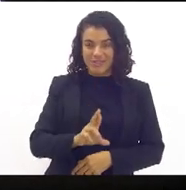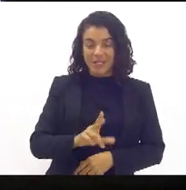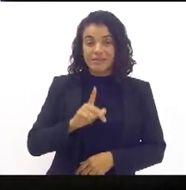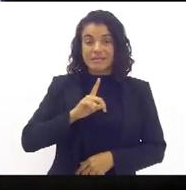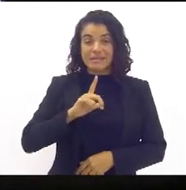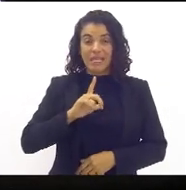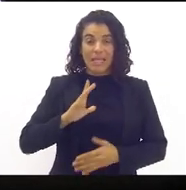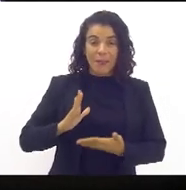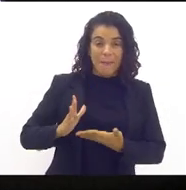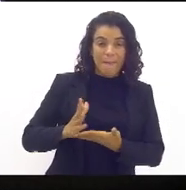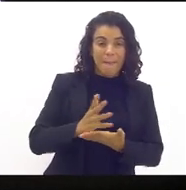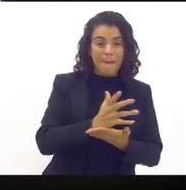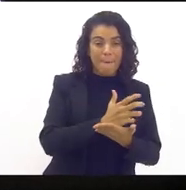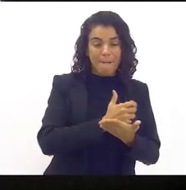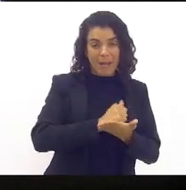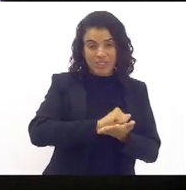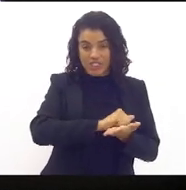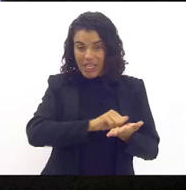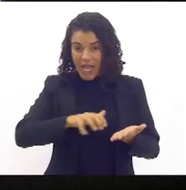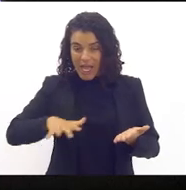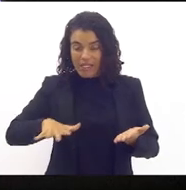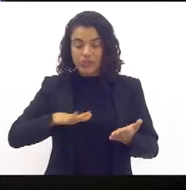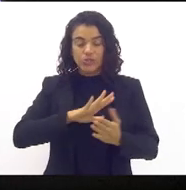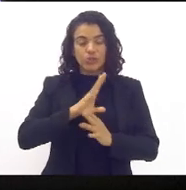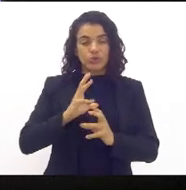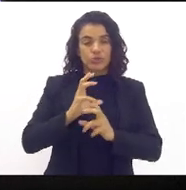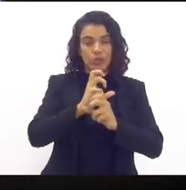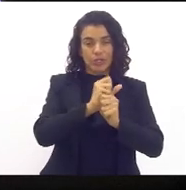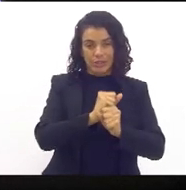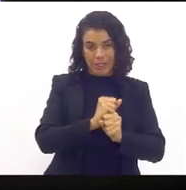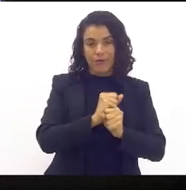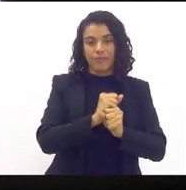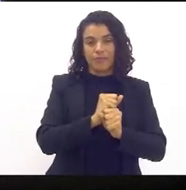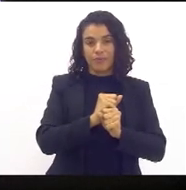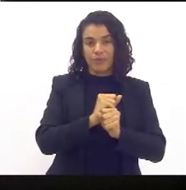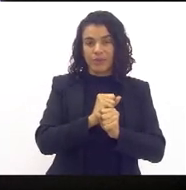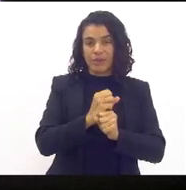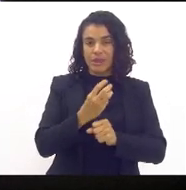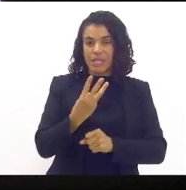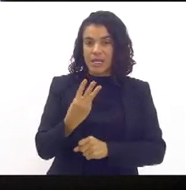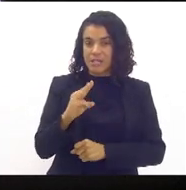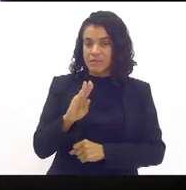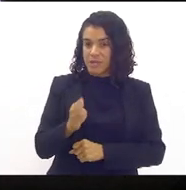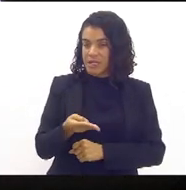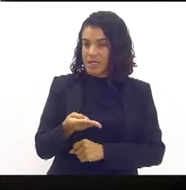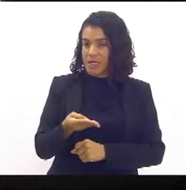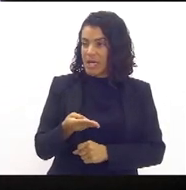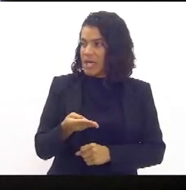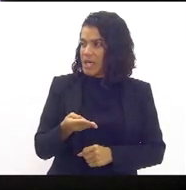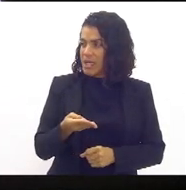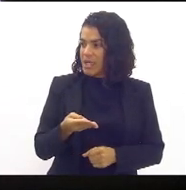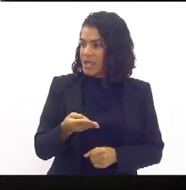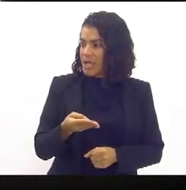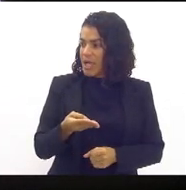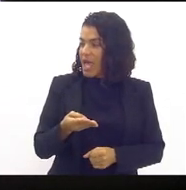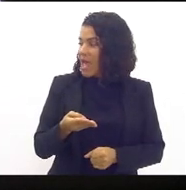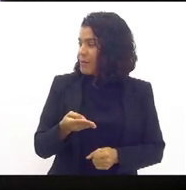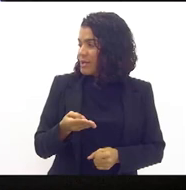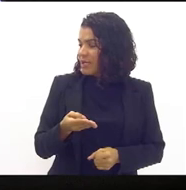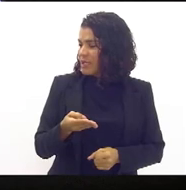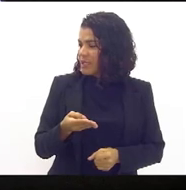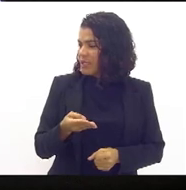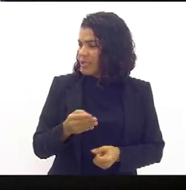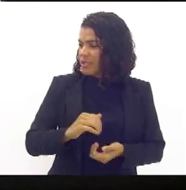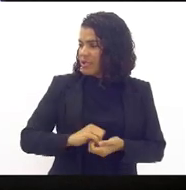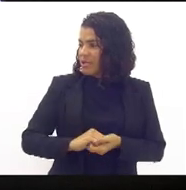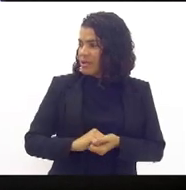totais caindo algo em torno de 3 bi em relação ao segundo quadrimestre de 2022, e nossas despesas totais subindo quase